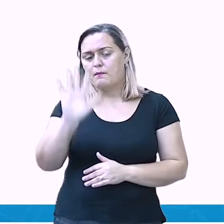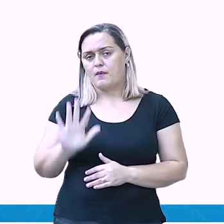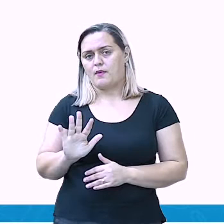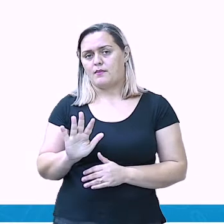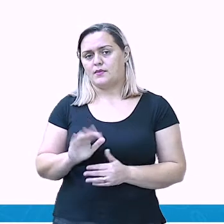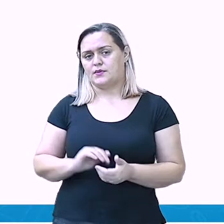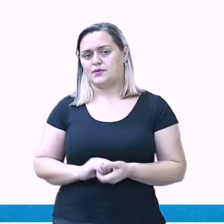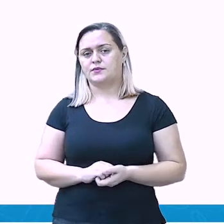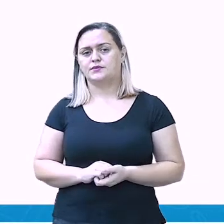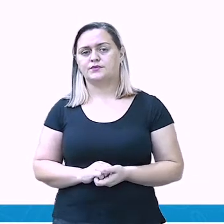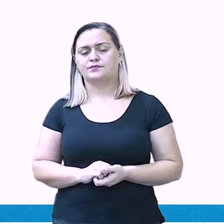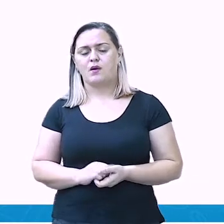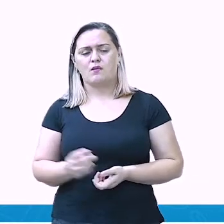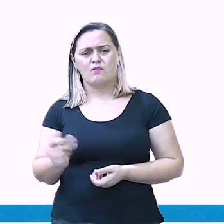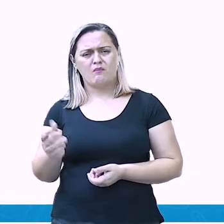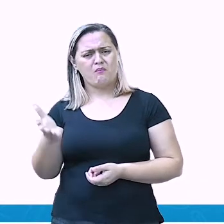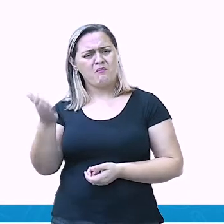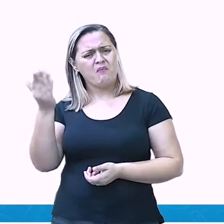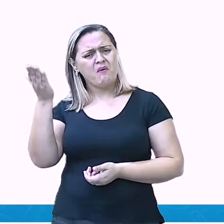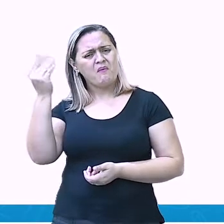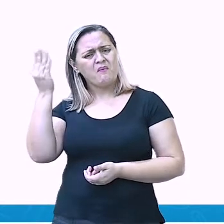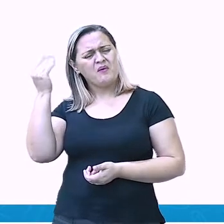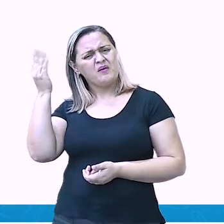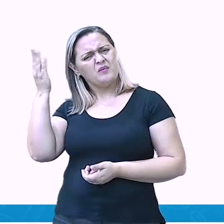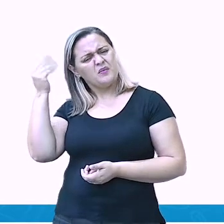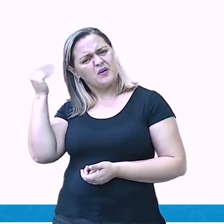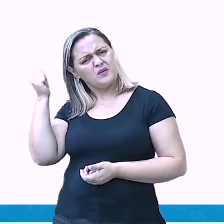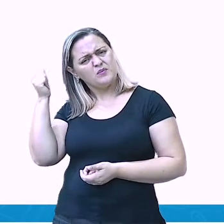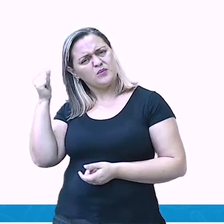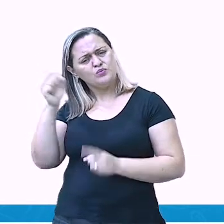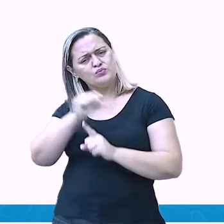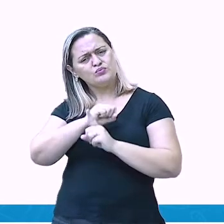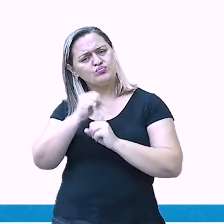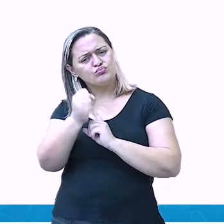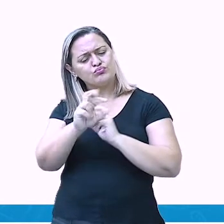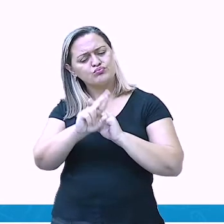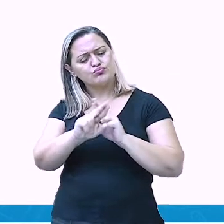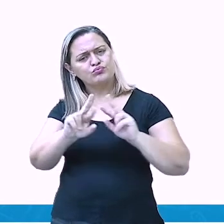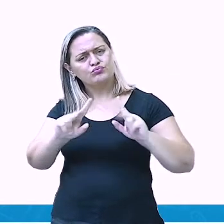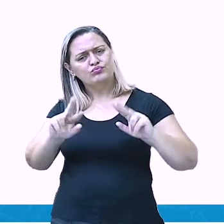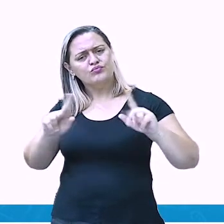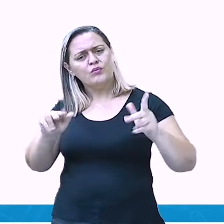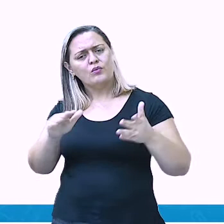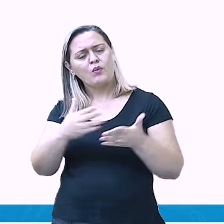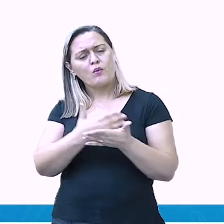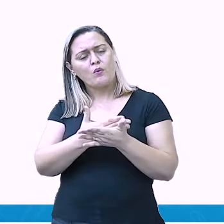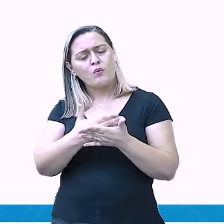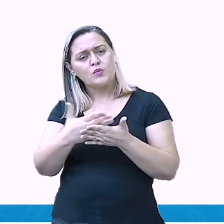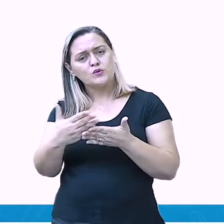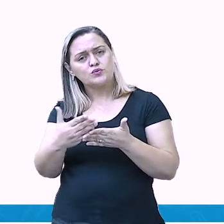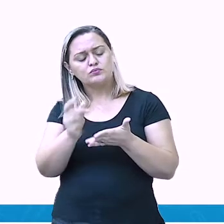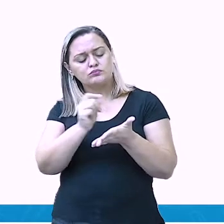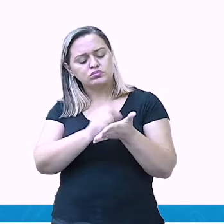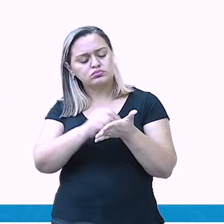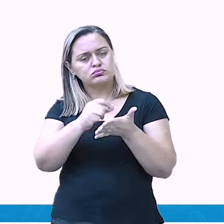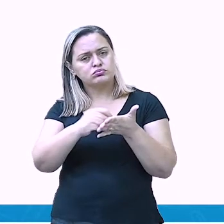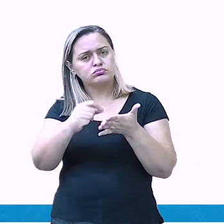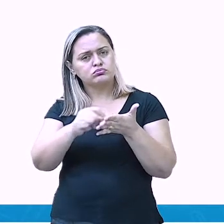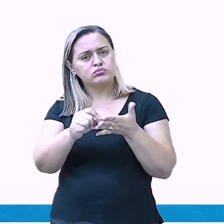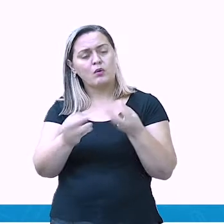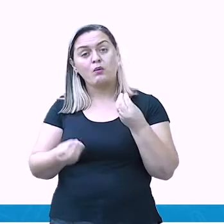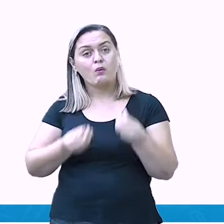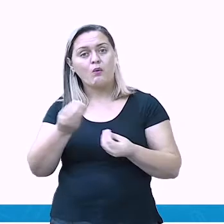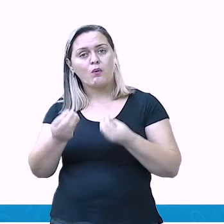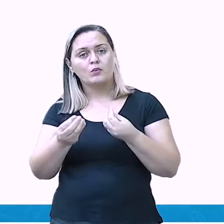ok? No passado, diferentes sociedades começaram a registrar, por meio de desenhos e de outras